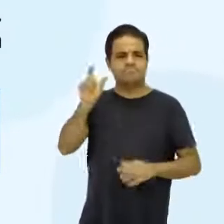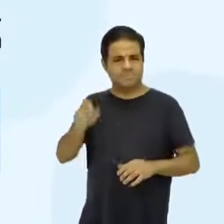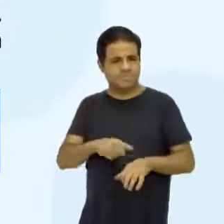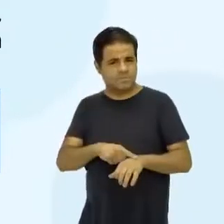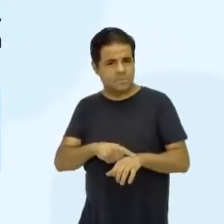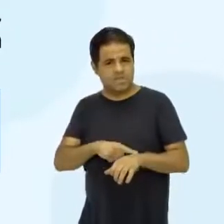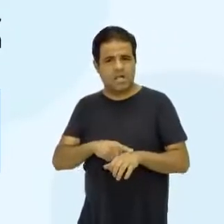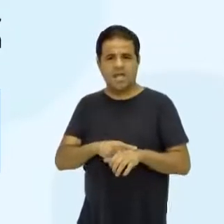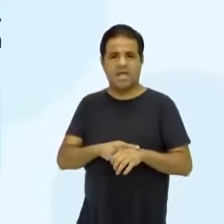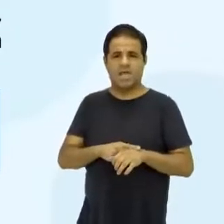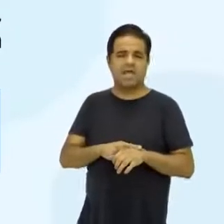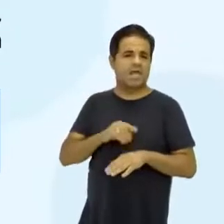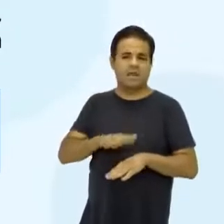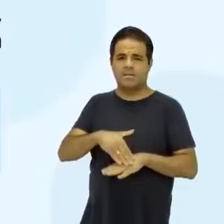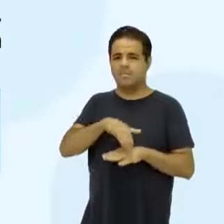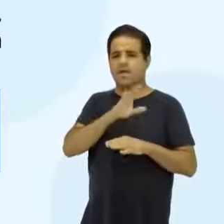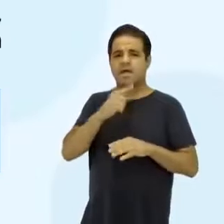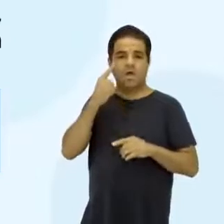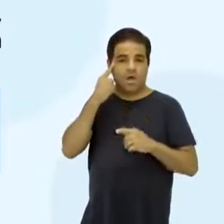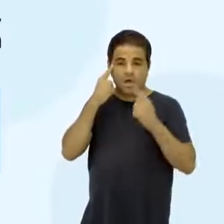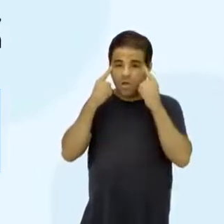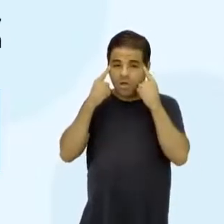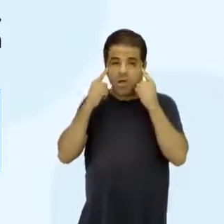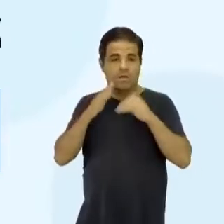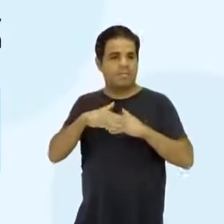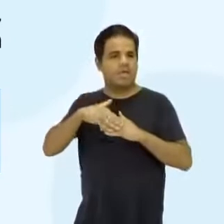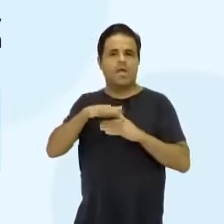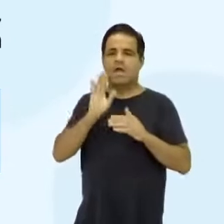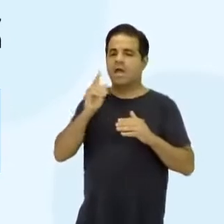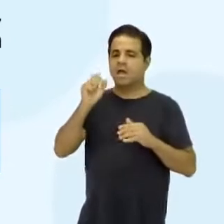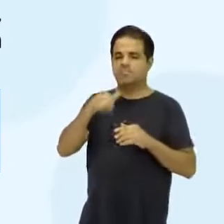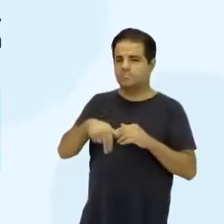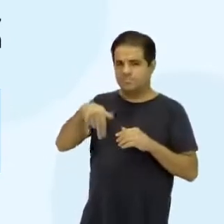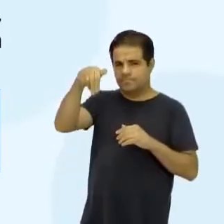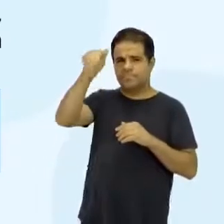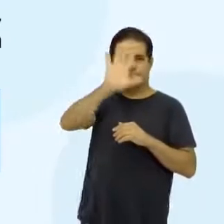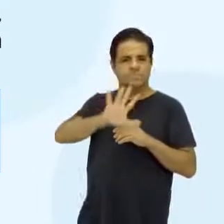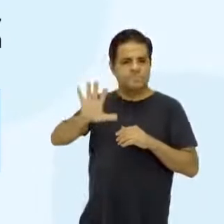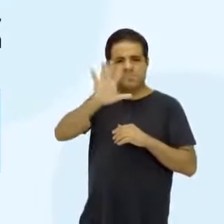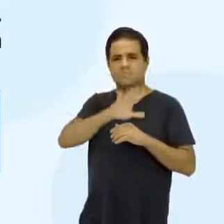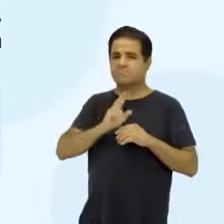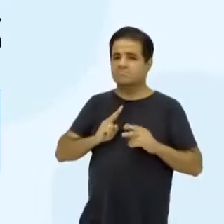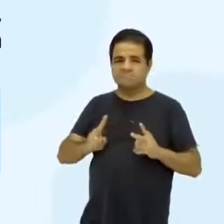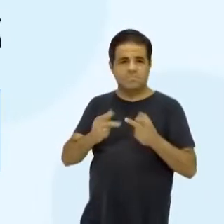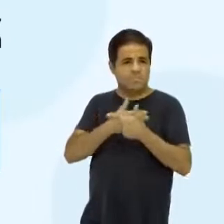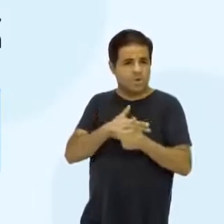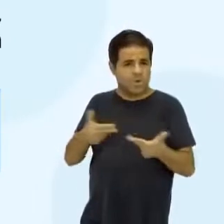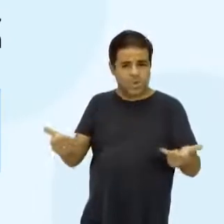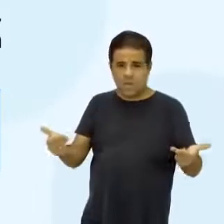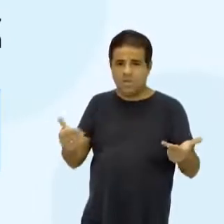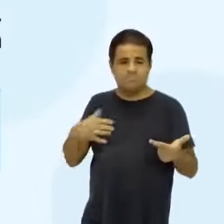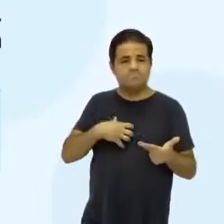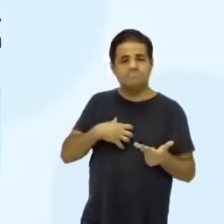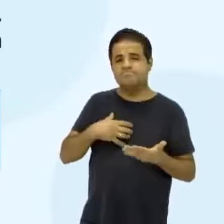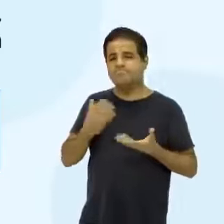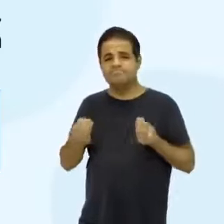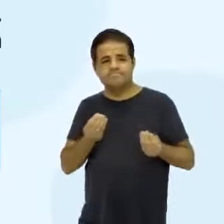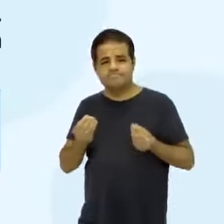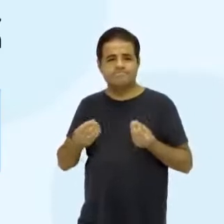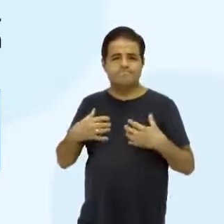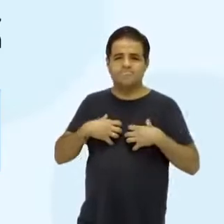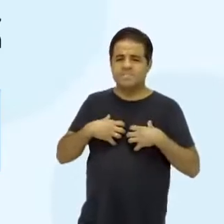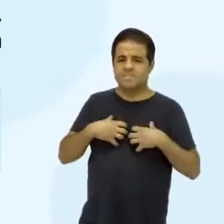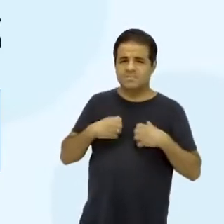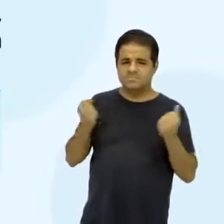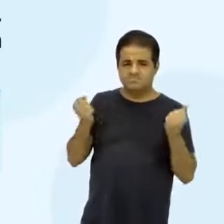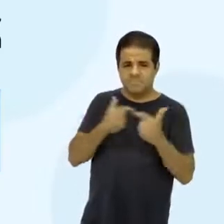morena demais para ser oriental, olhos puxados demais para ser nordestina. Sendo algo entre uma coisa e outra,